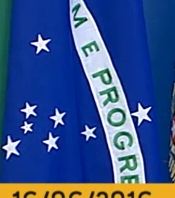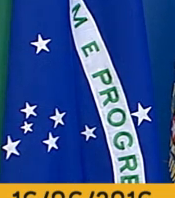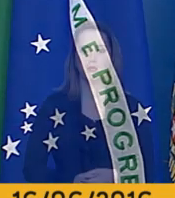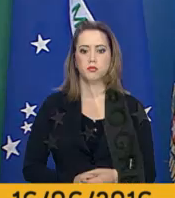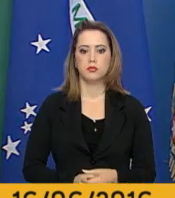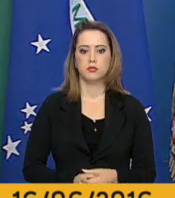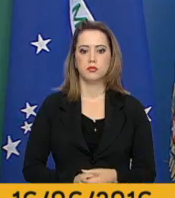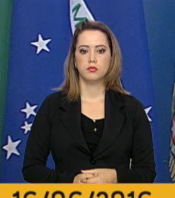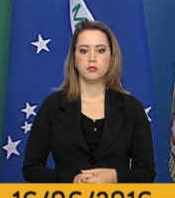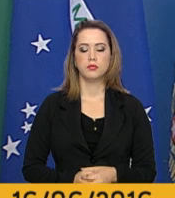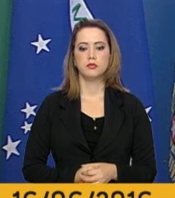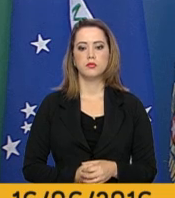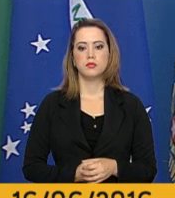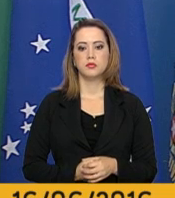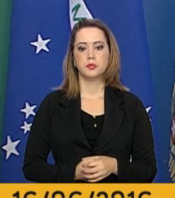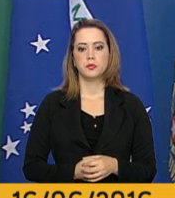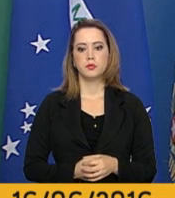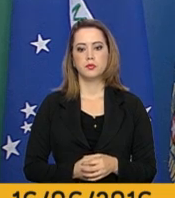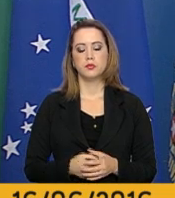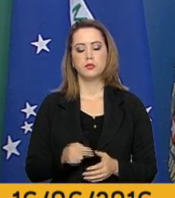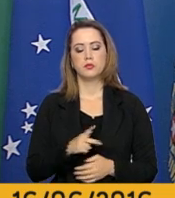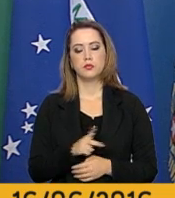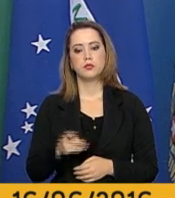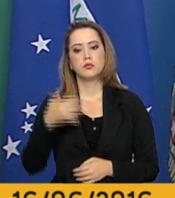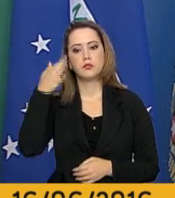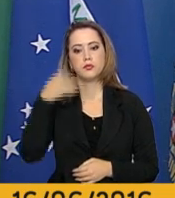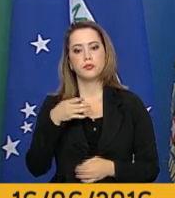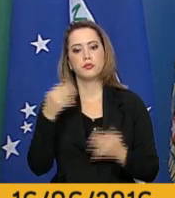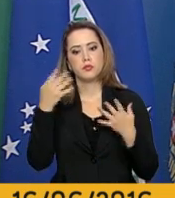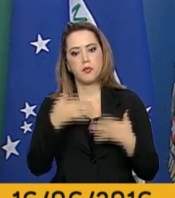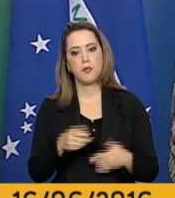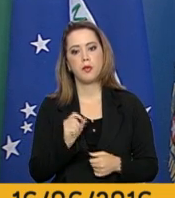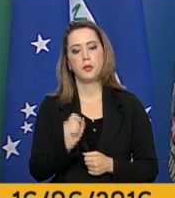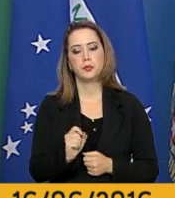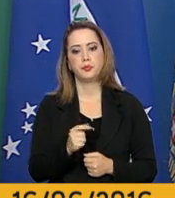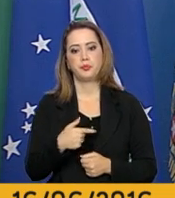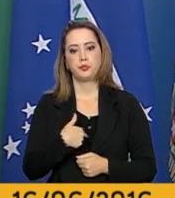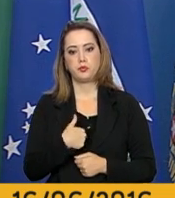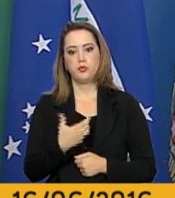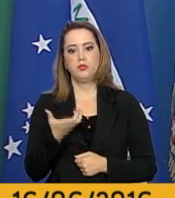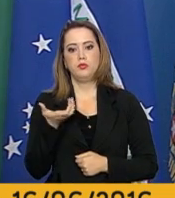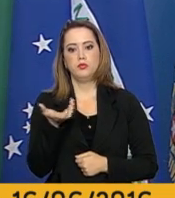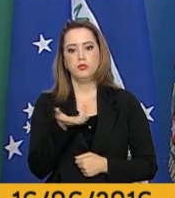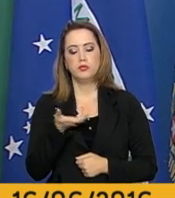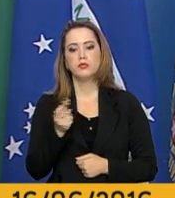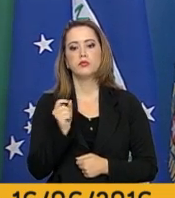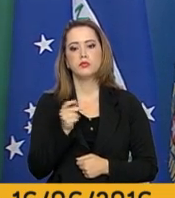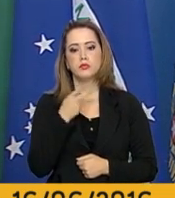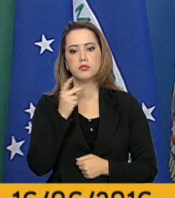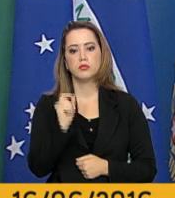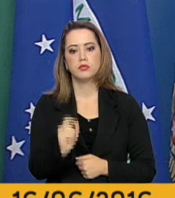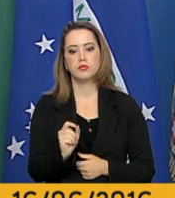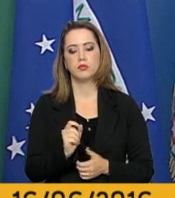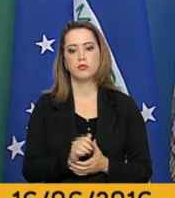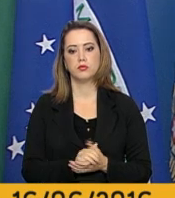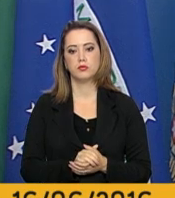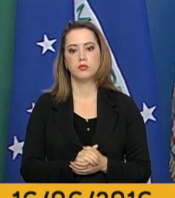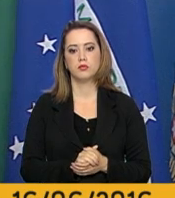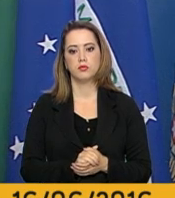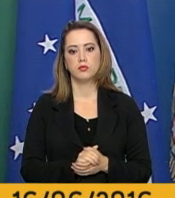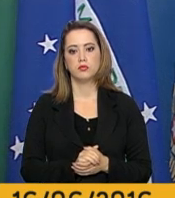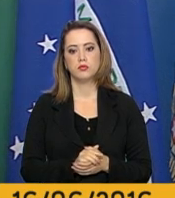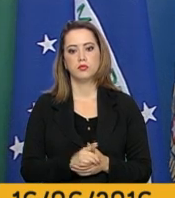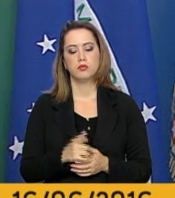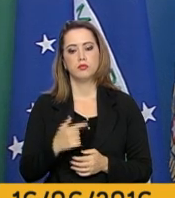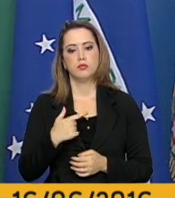para dizer que a nossa honorabilidade está acima de